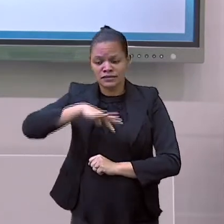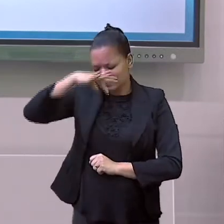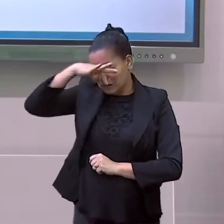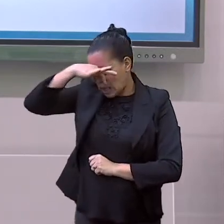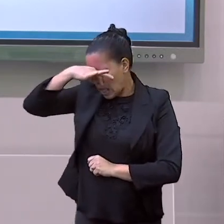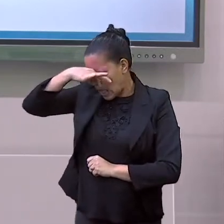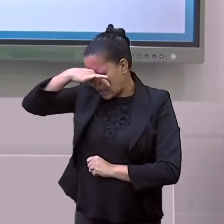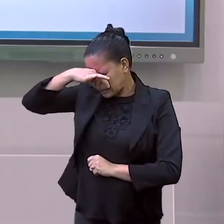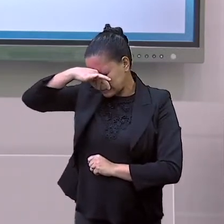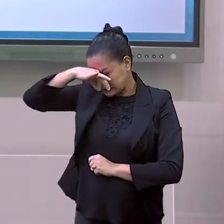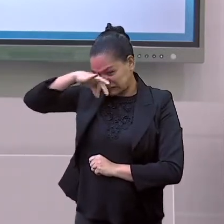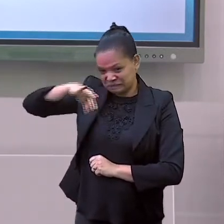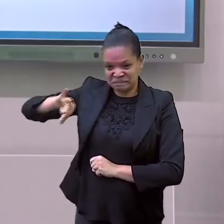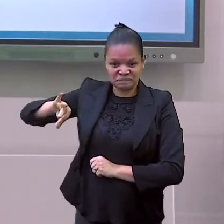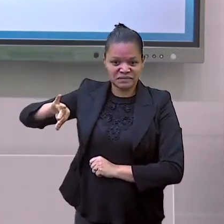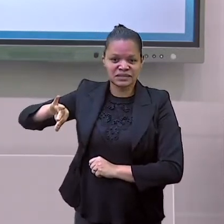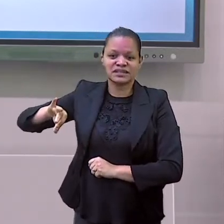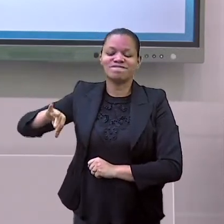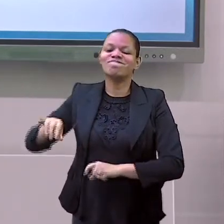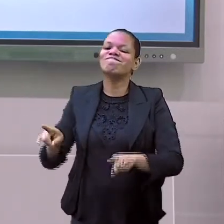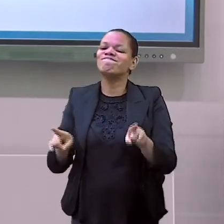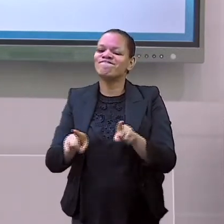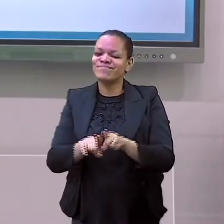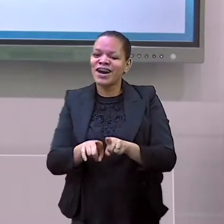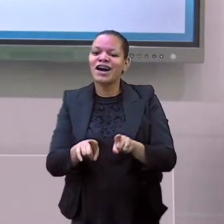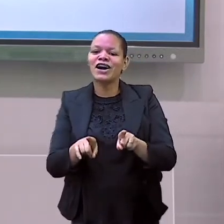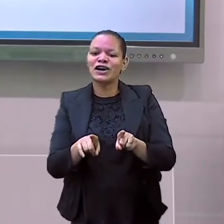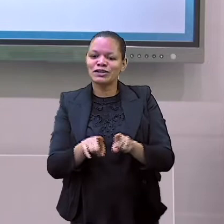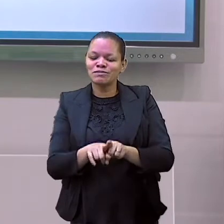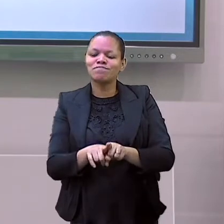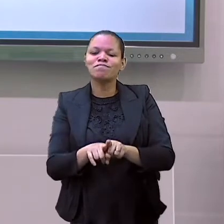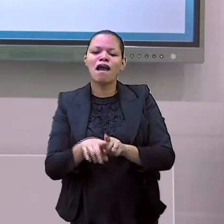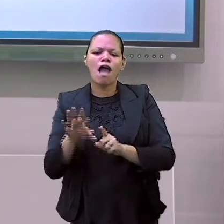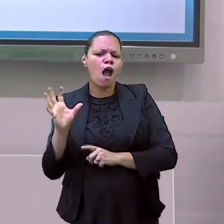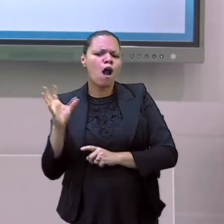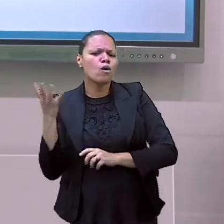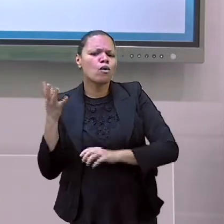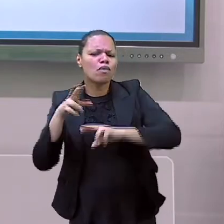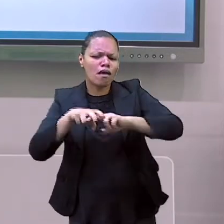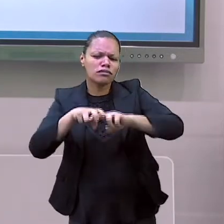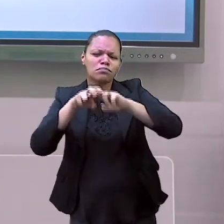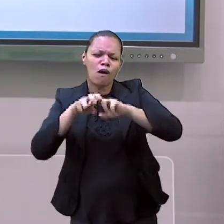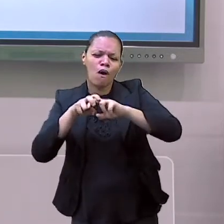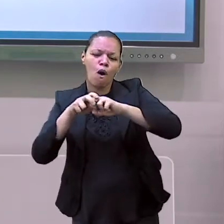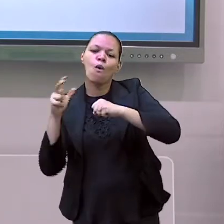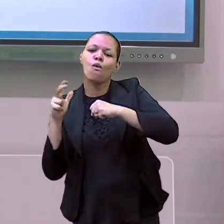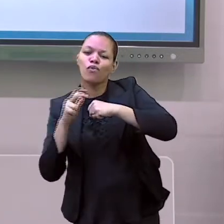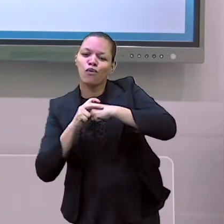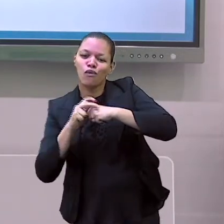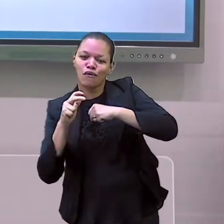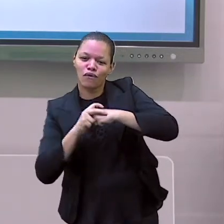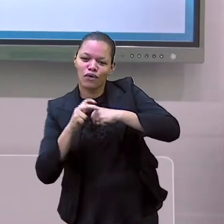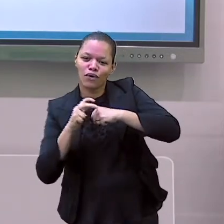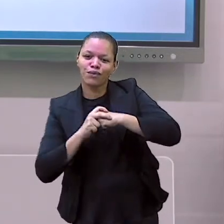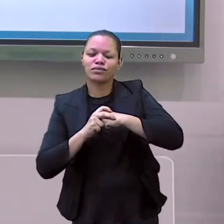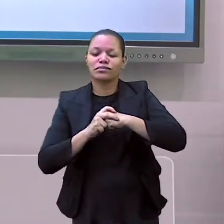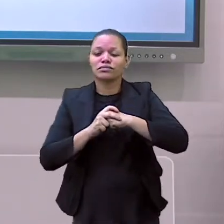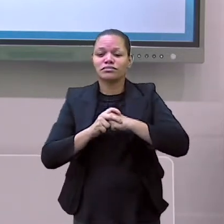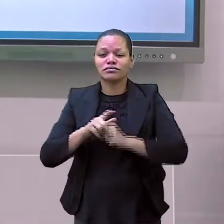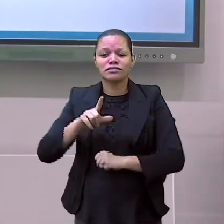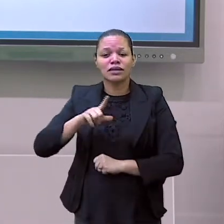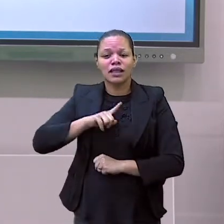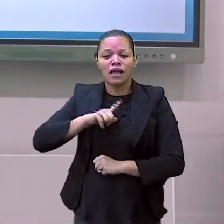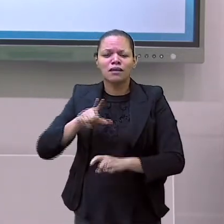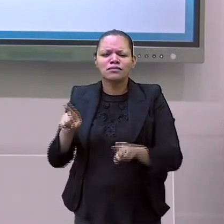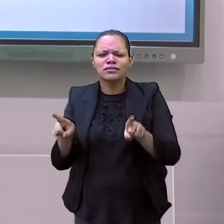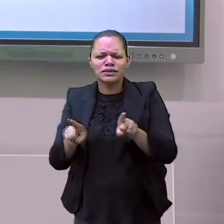H1N1. Ela também é viral, é contagiosa, a cachumba e herpes. Herpes é quando você